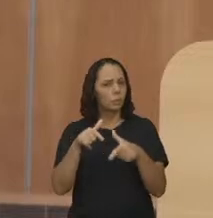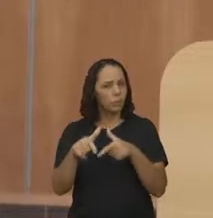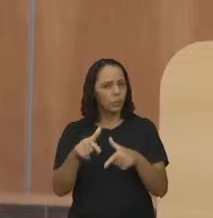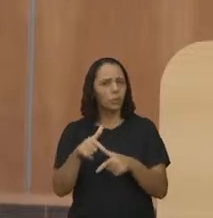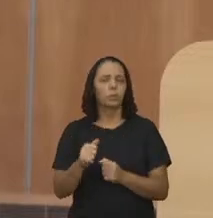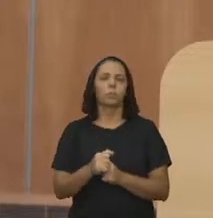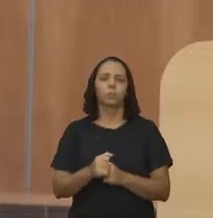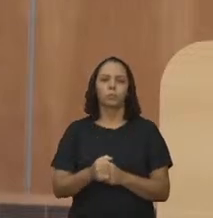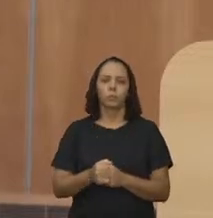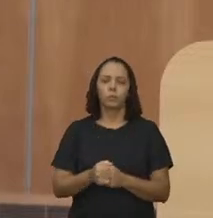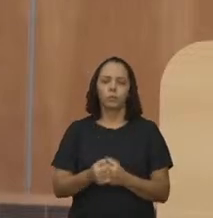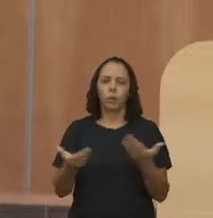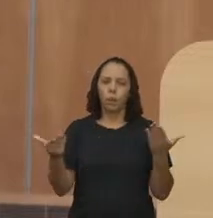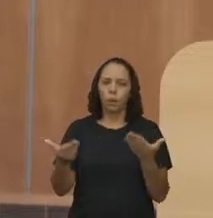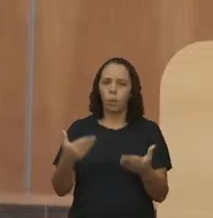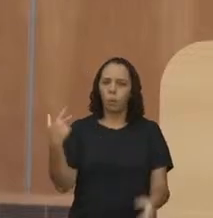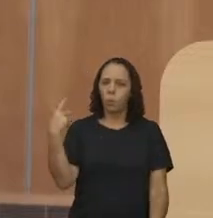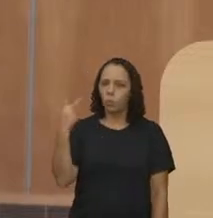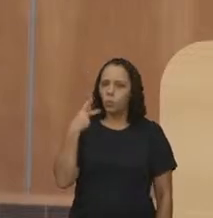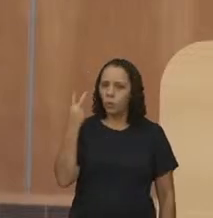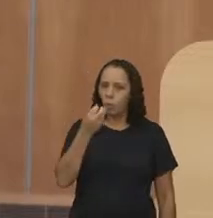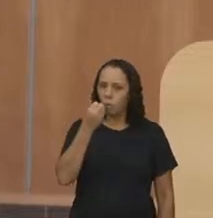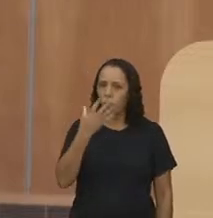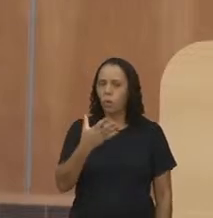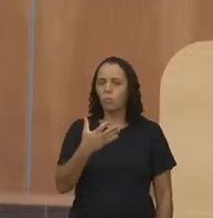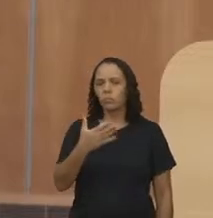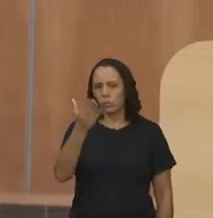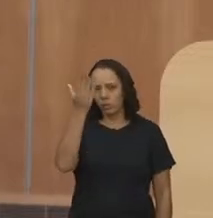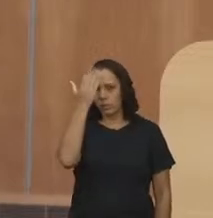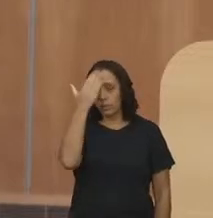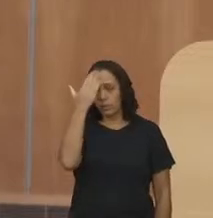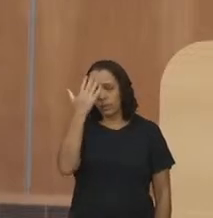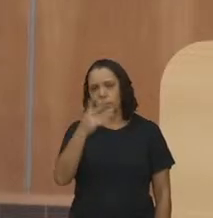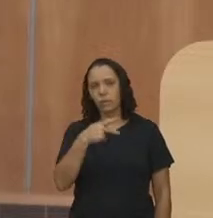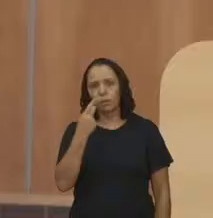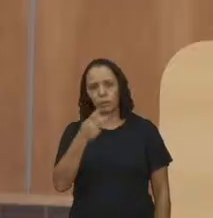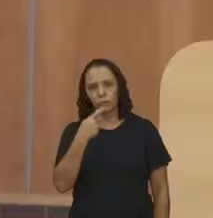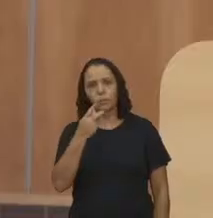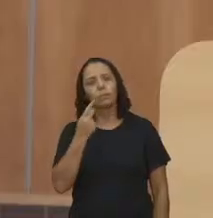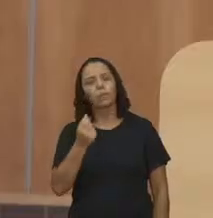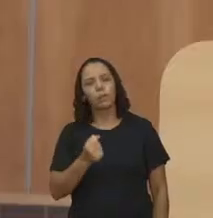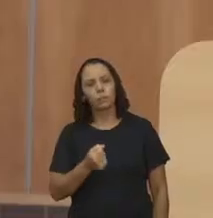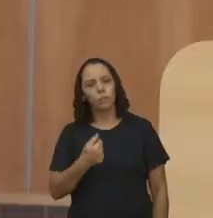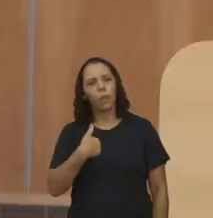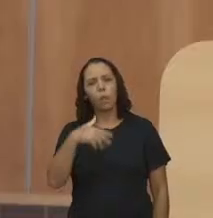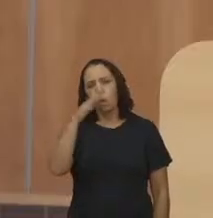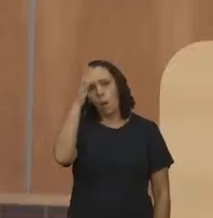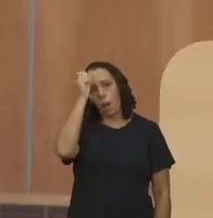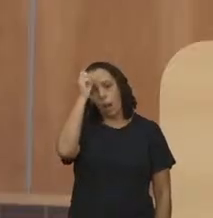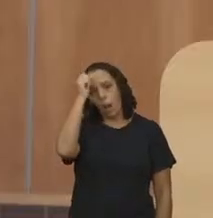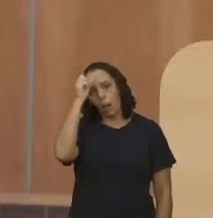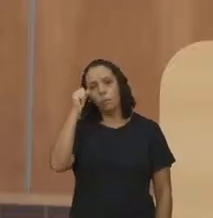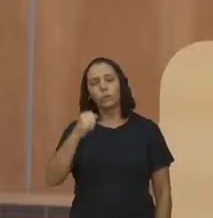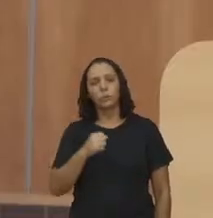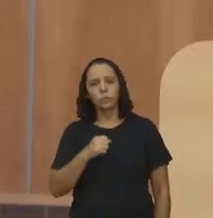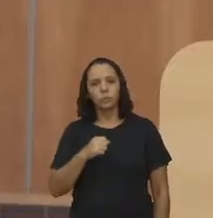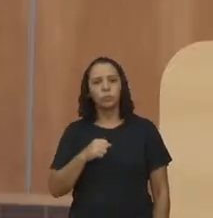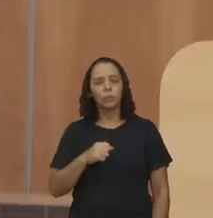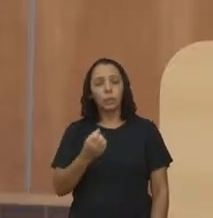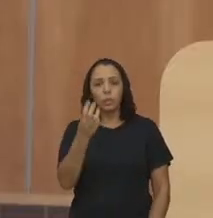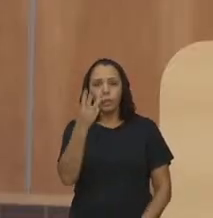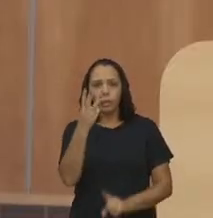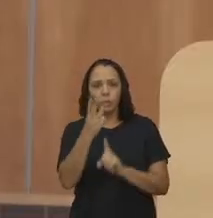como vereador, e você fala com propriedade, como eu vi aqui hoje. Eu aprendi muito, fiquei 3 meses lá, trabalhamos juntos, você sabe disso,